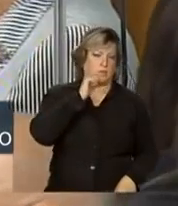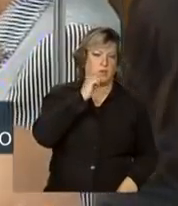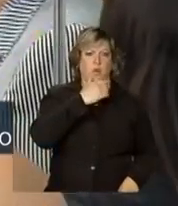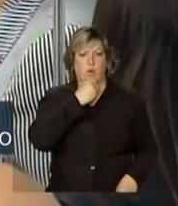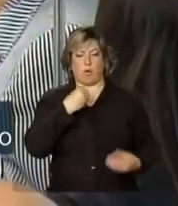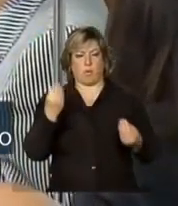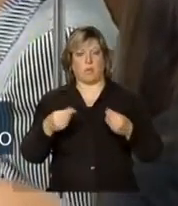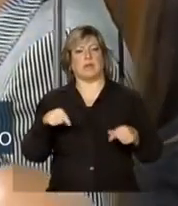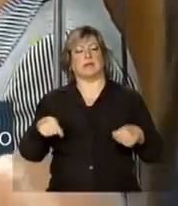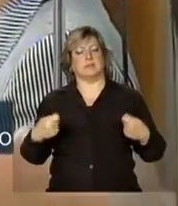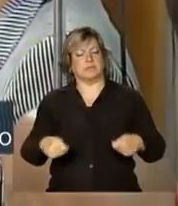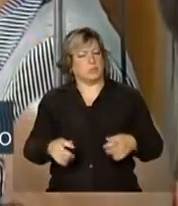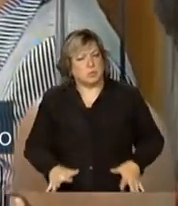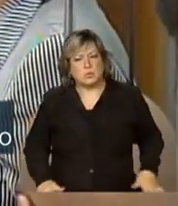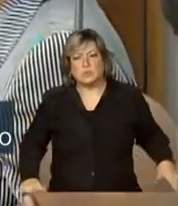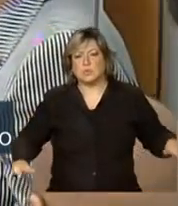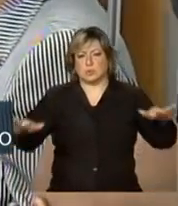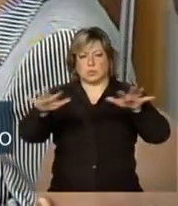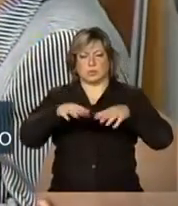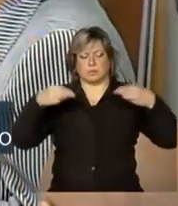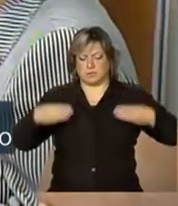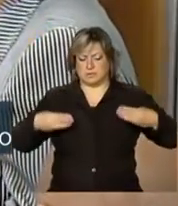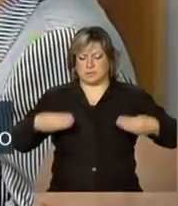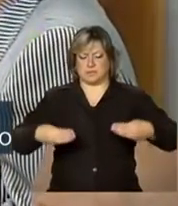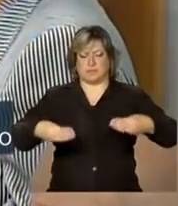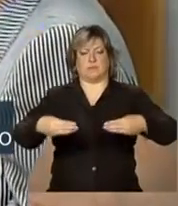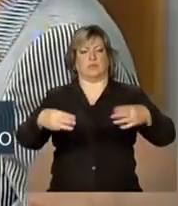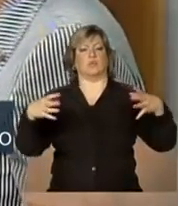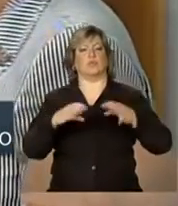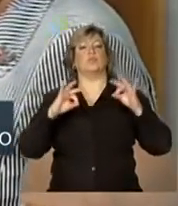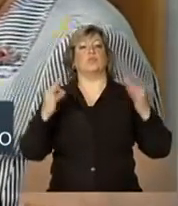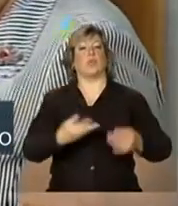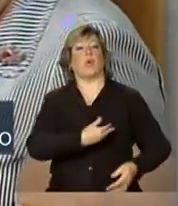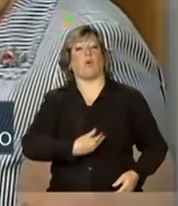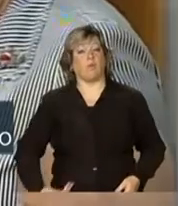transversalizar todos os ministérios, todos os órgãos